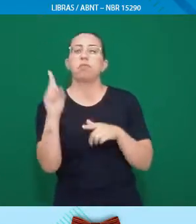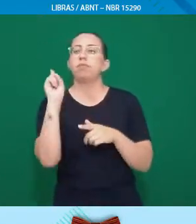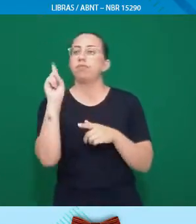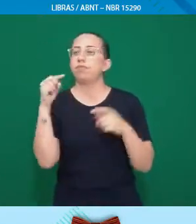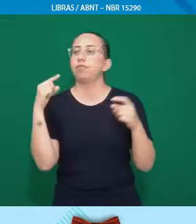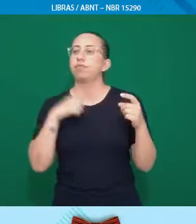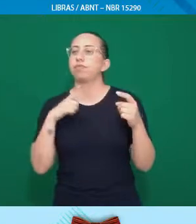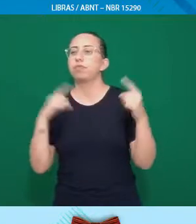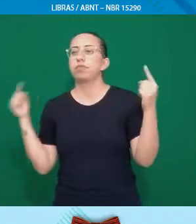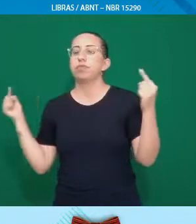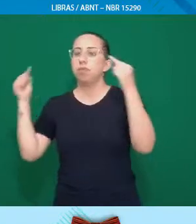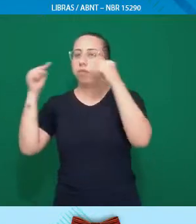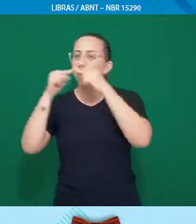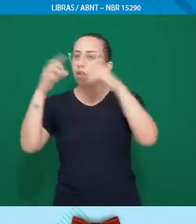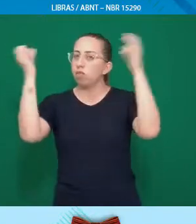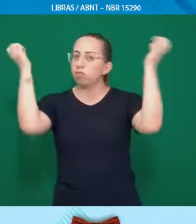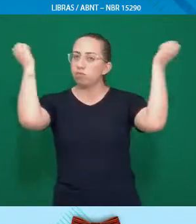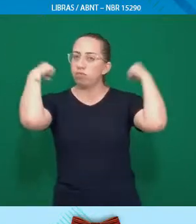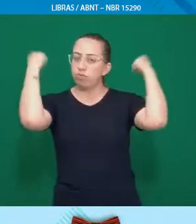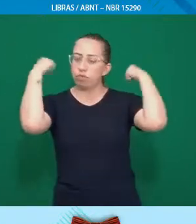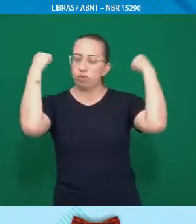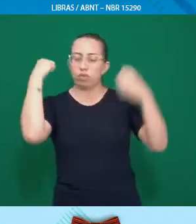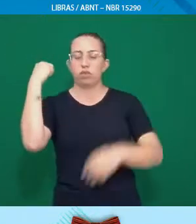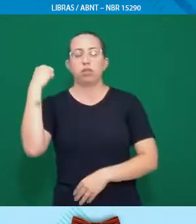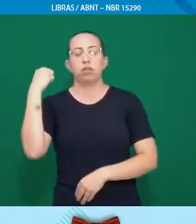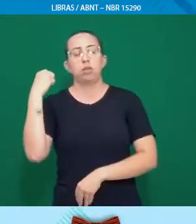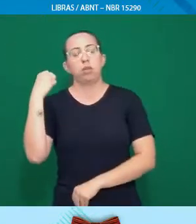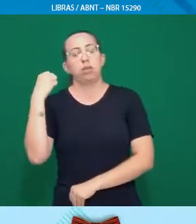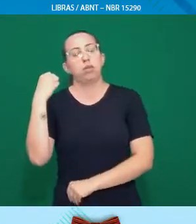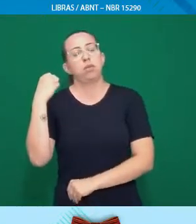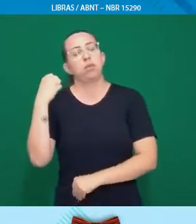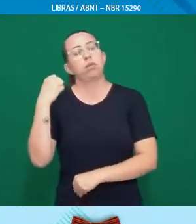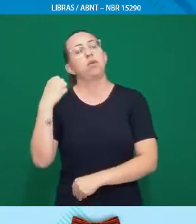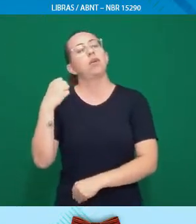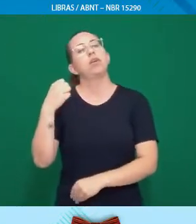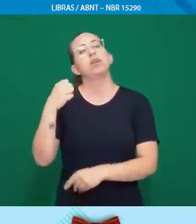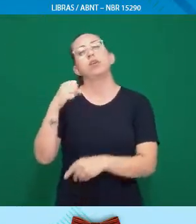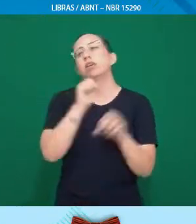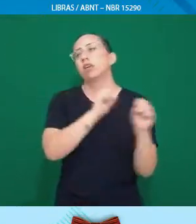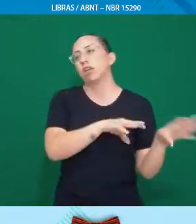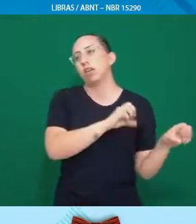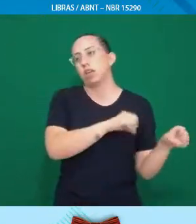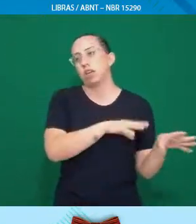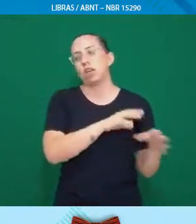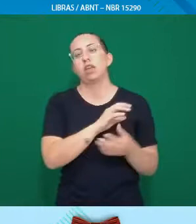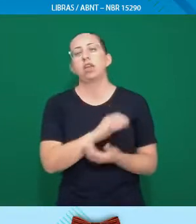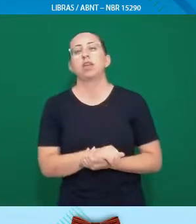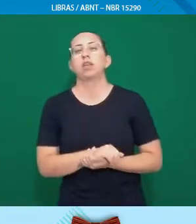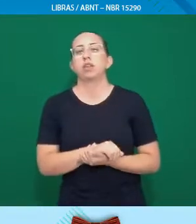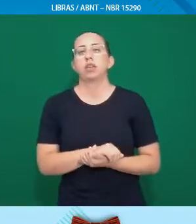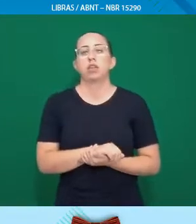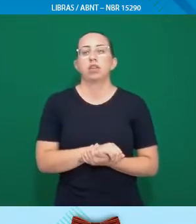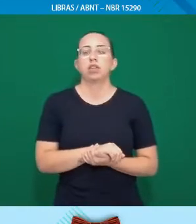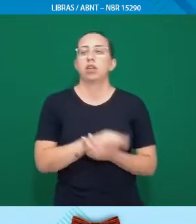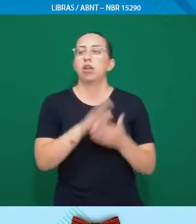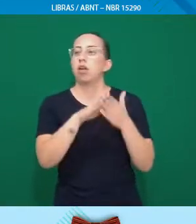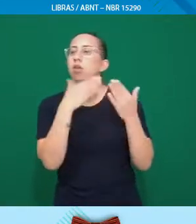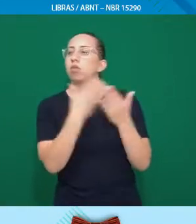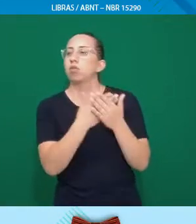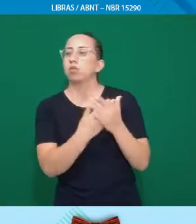direcionado para o esporte foi direcionado para educação foi direcionado para